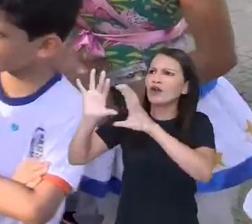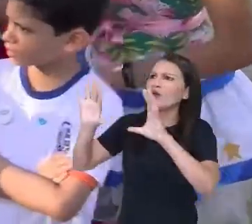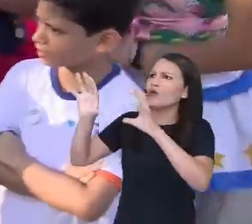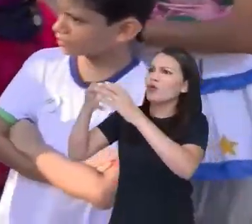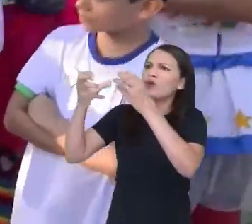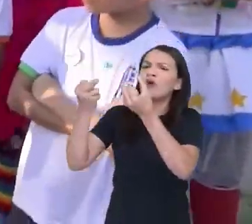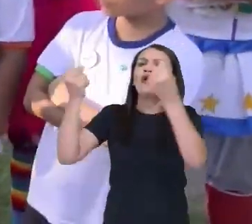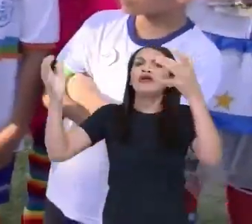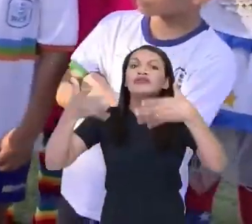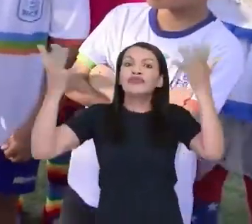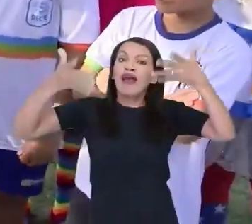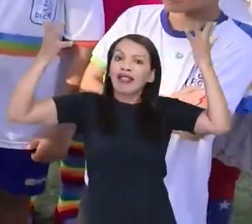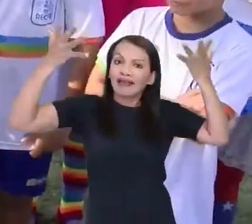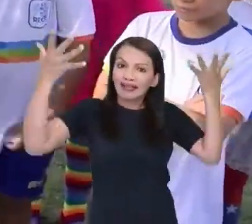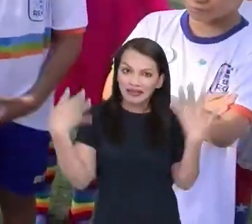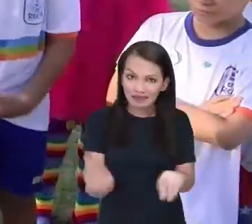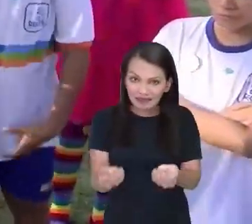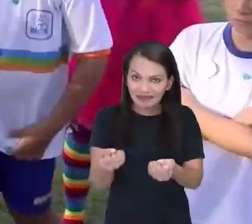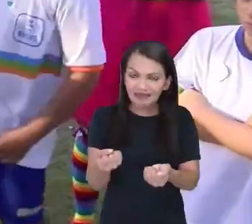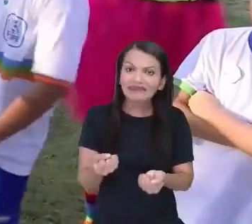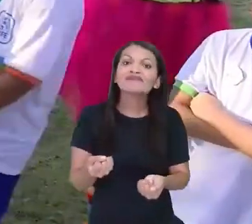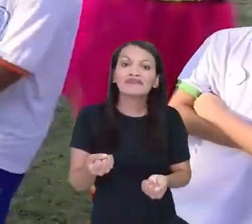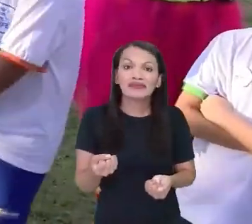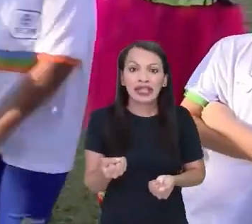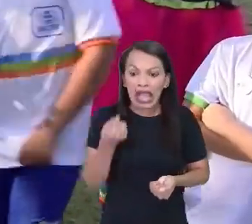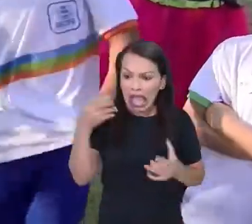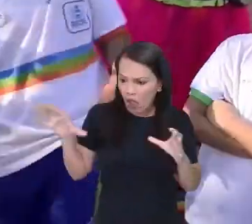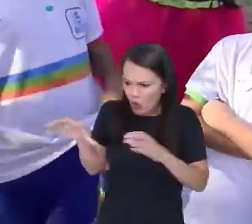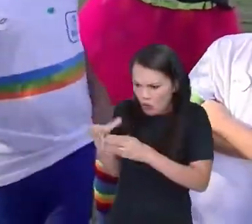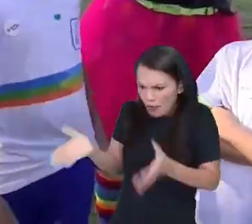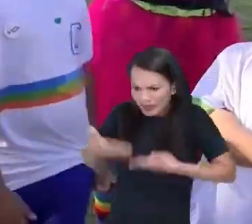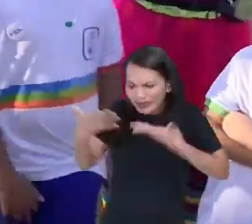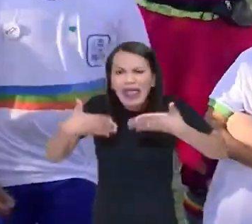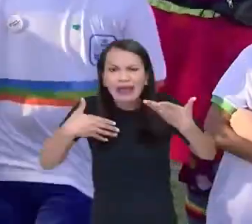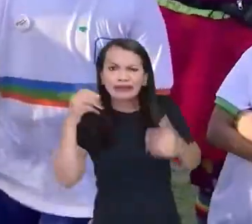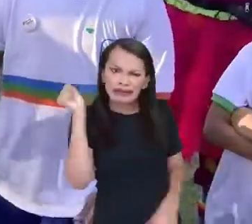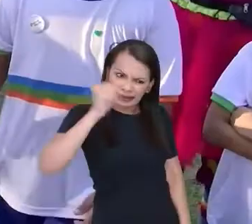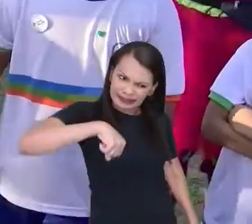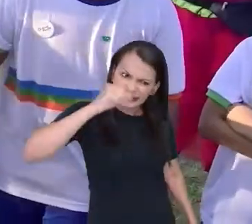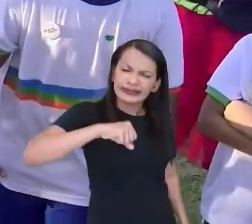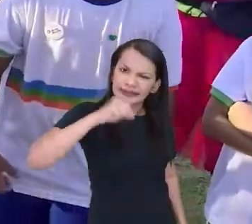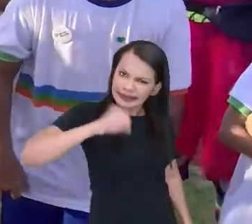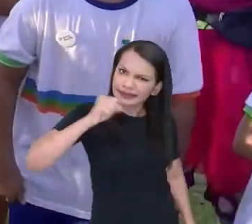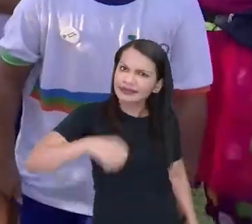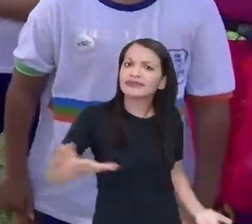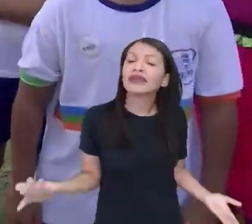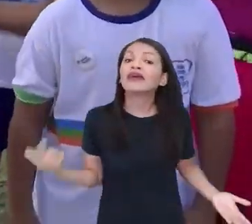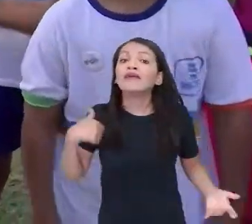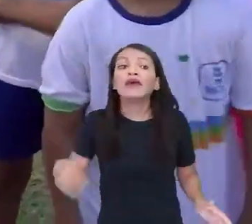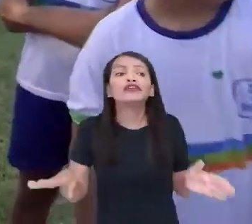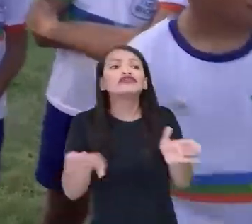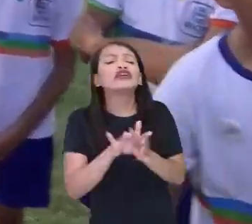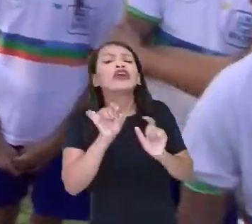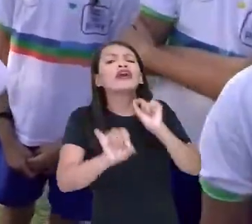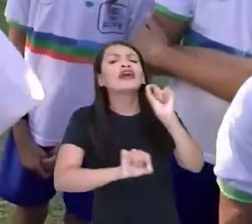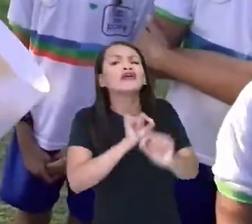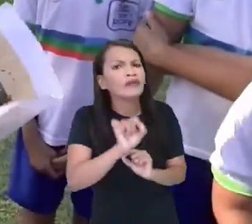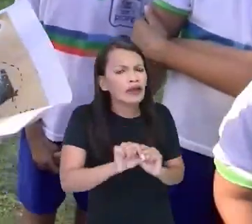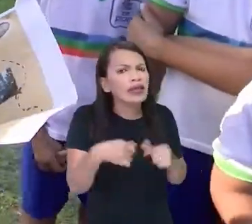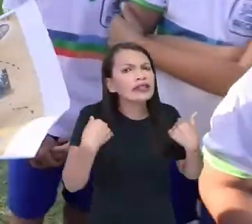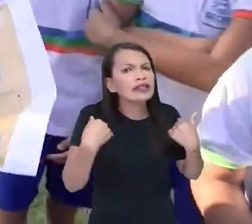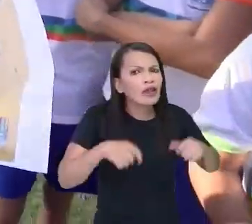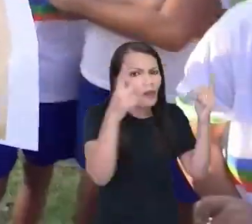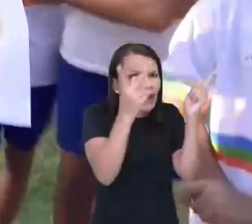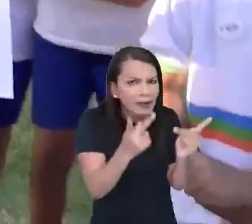Alegria. A Liga da Alegria? Isso mesmo. E pra chegar lá tem que ser isso, tem fazer? Que ter